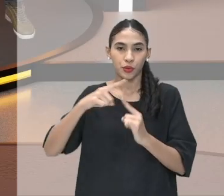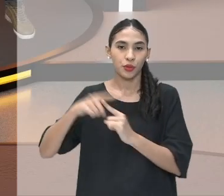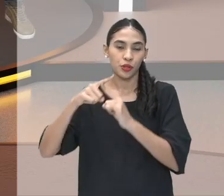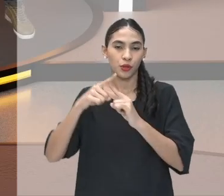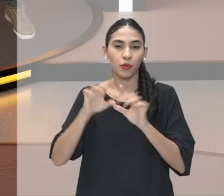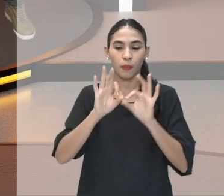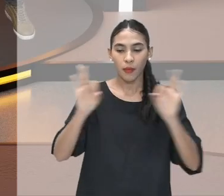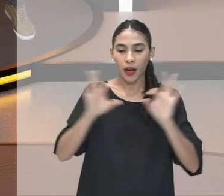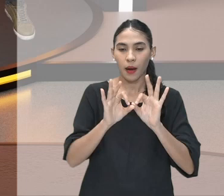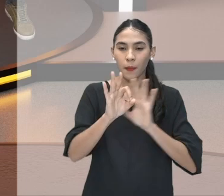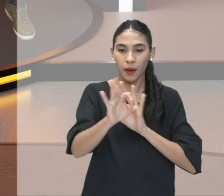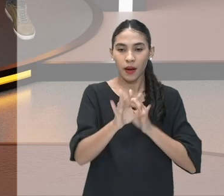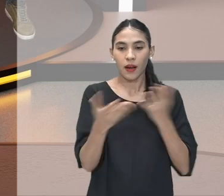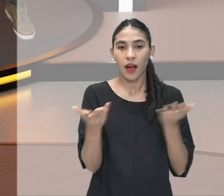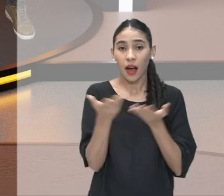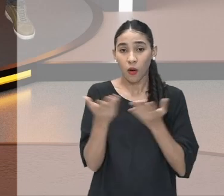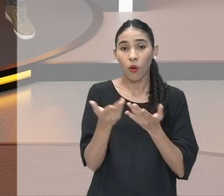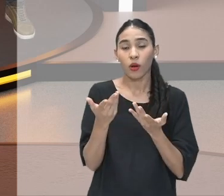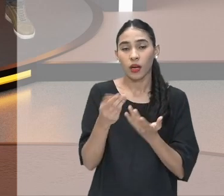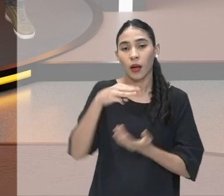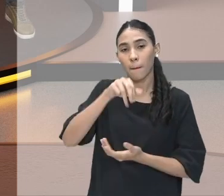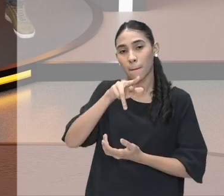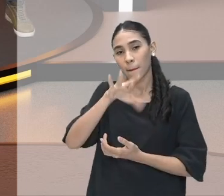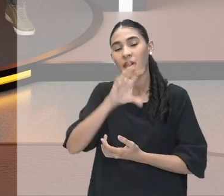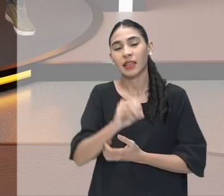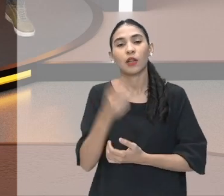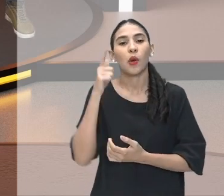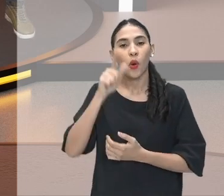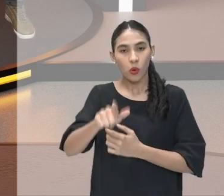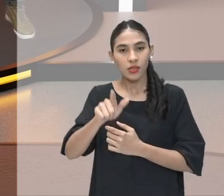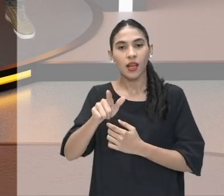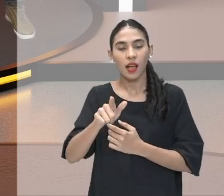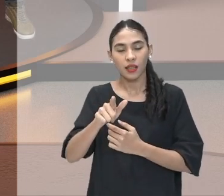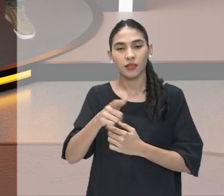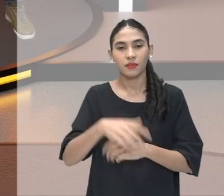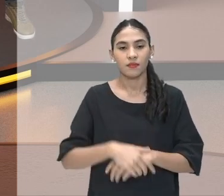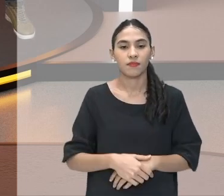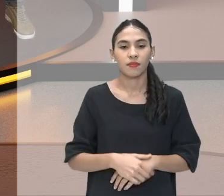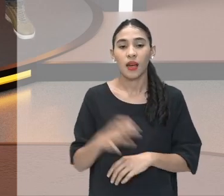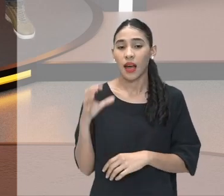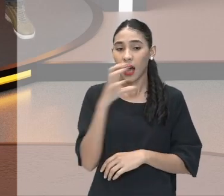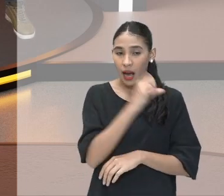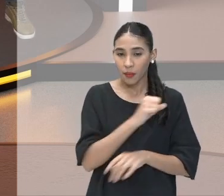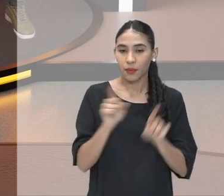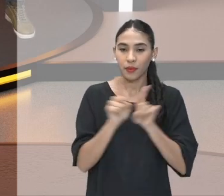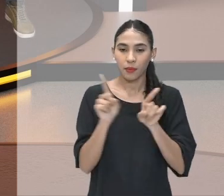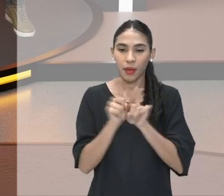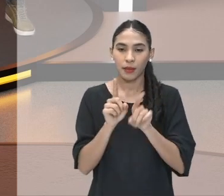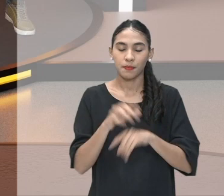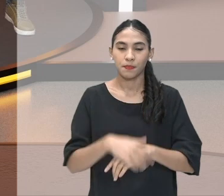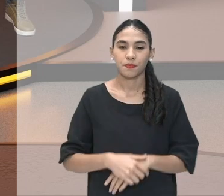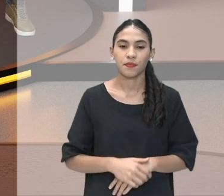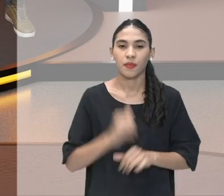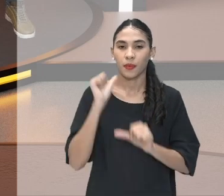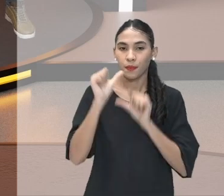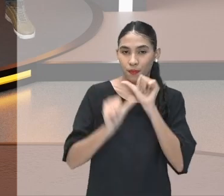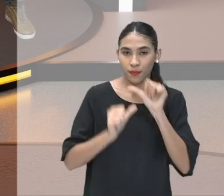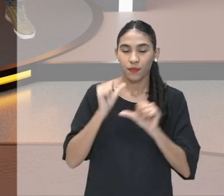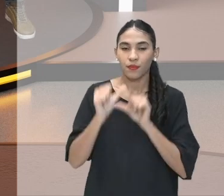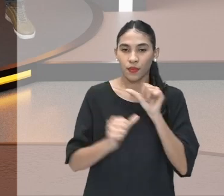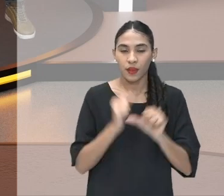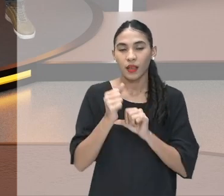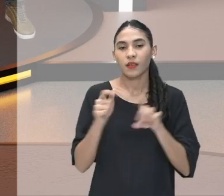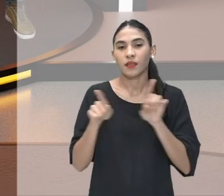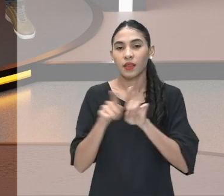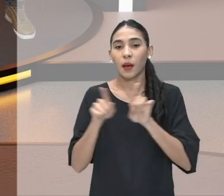feito manualmente, agora esse martelo ele vai poder fazer isso de forma mecânica. Então, veja como vai ajudar na